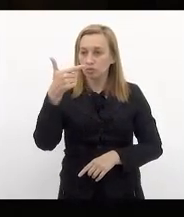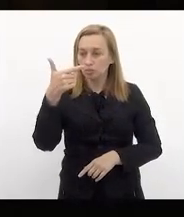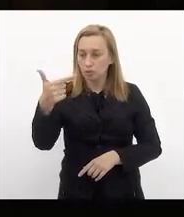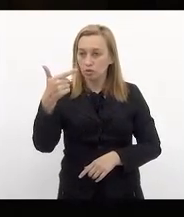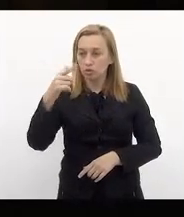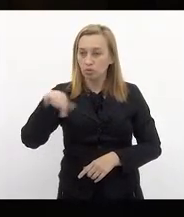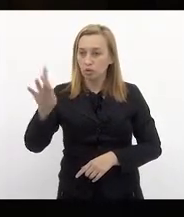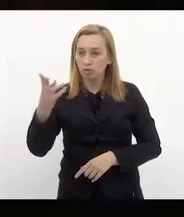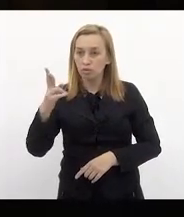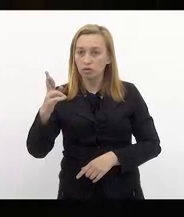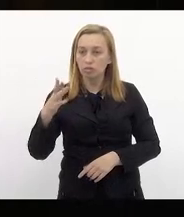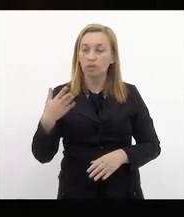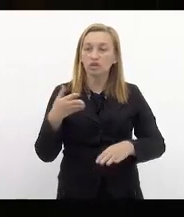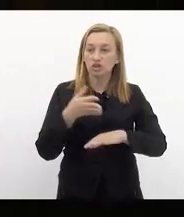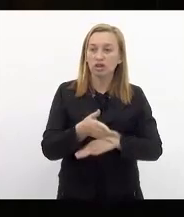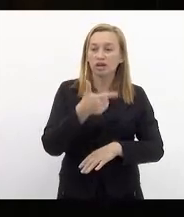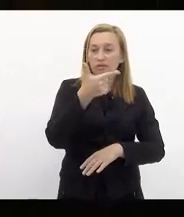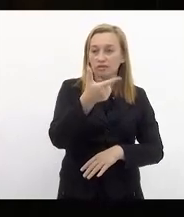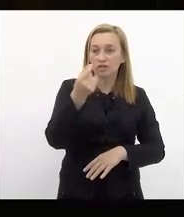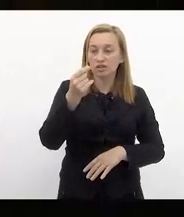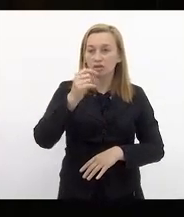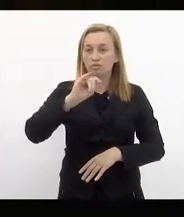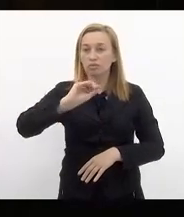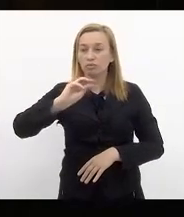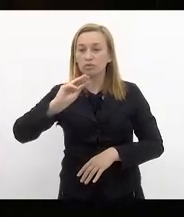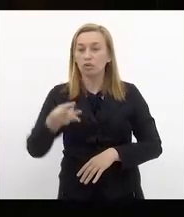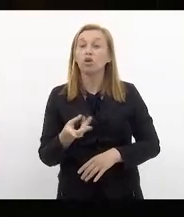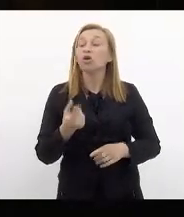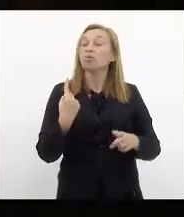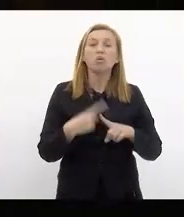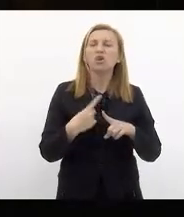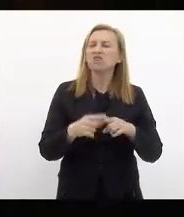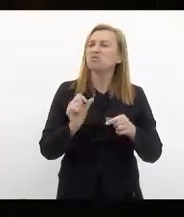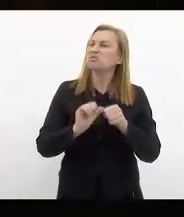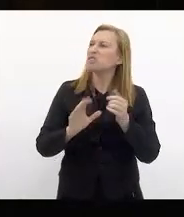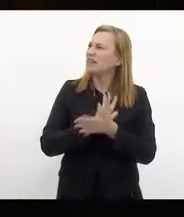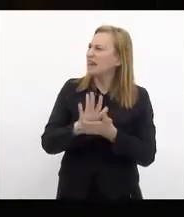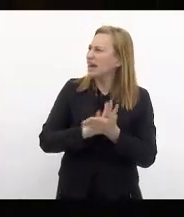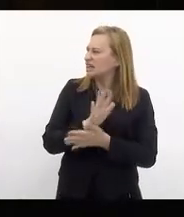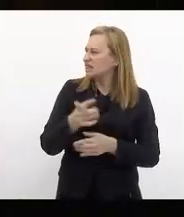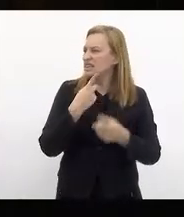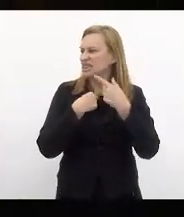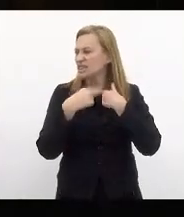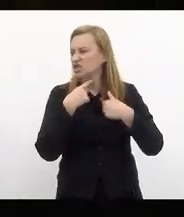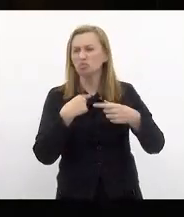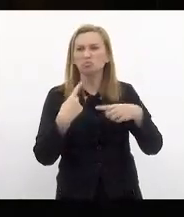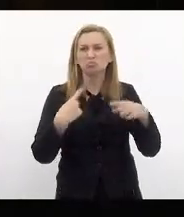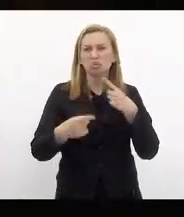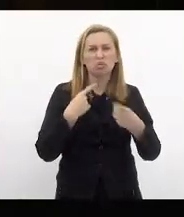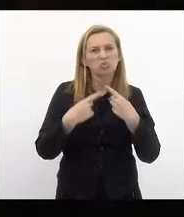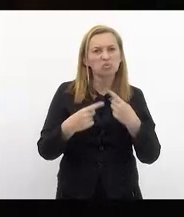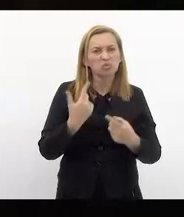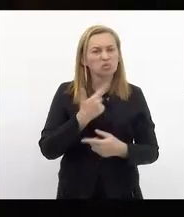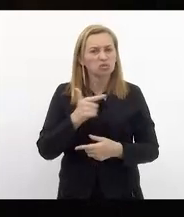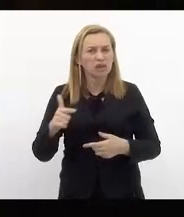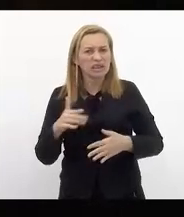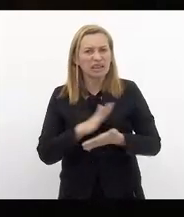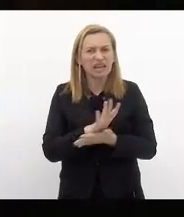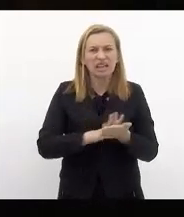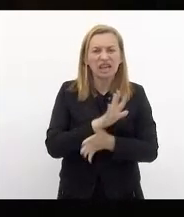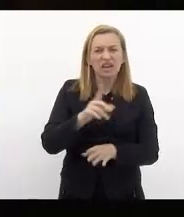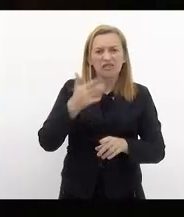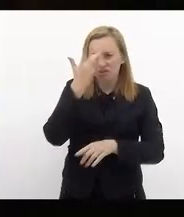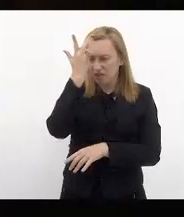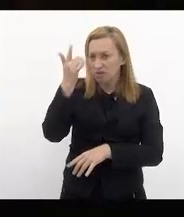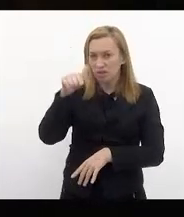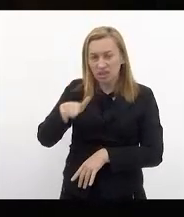bilhões. Por que que não se faz isso? Porque não há vontade política, é muito mais fácil você penalizar e